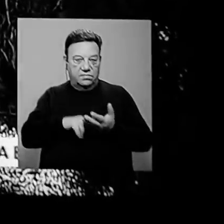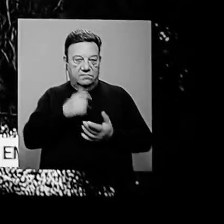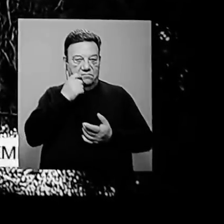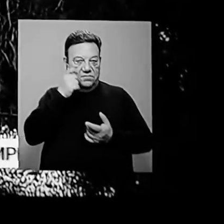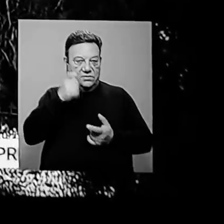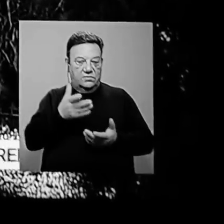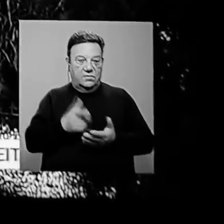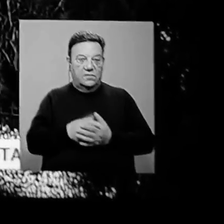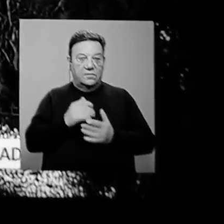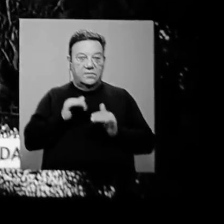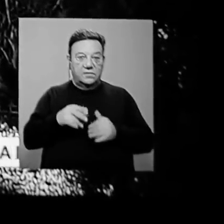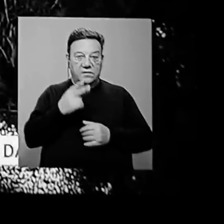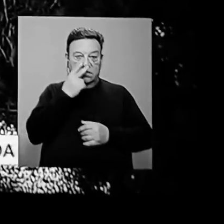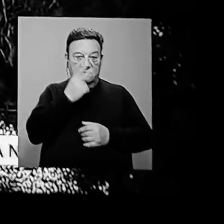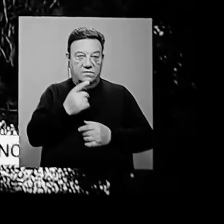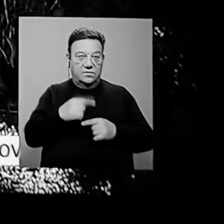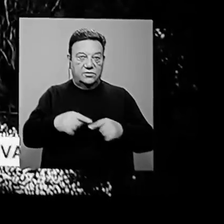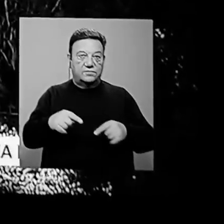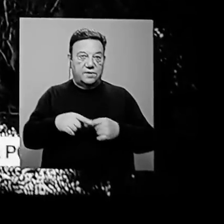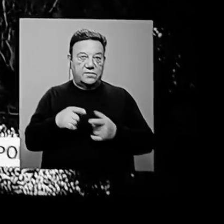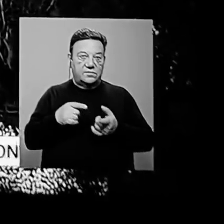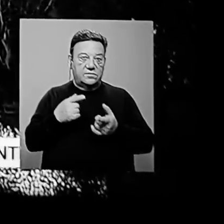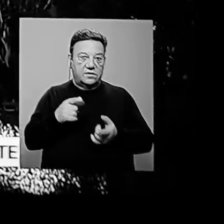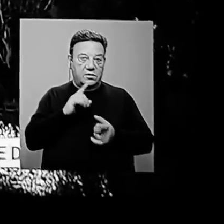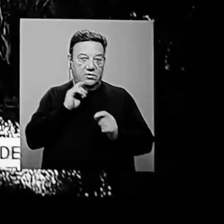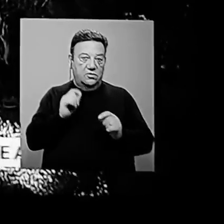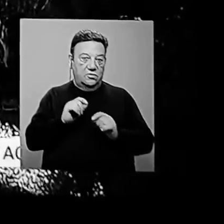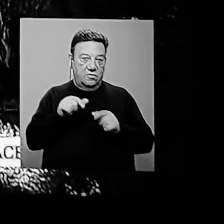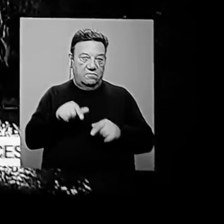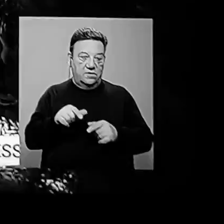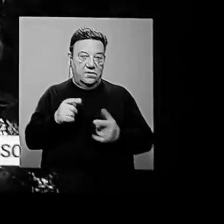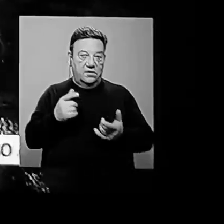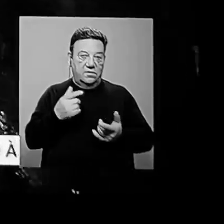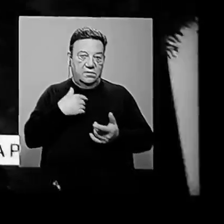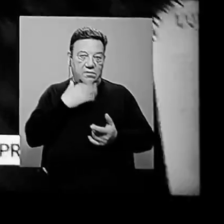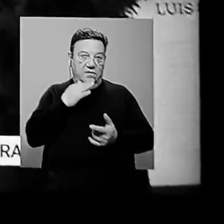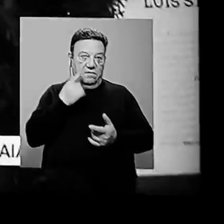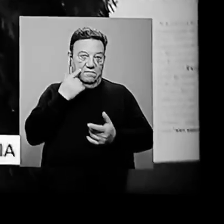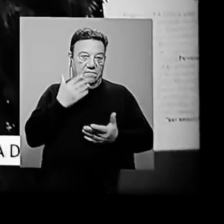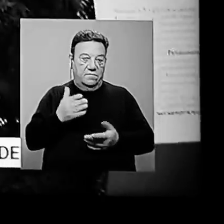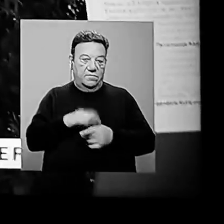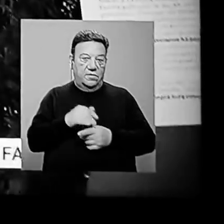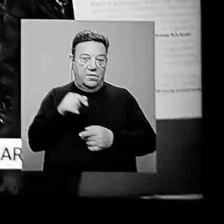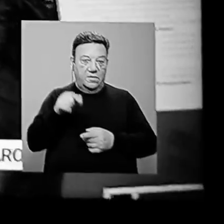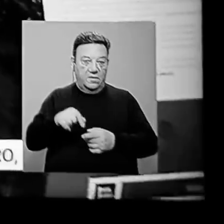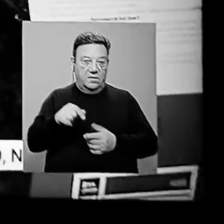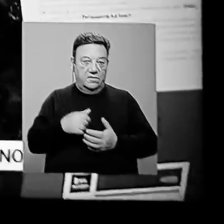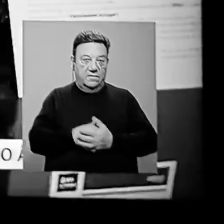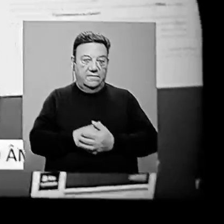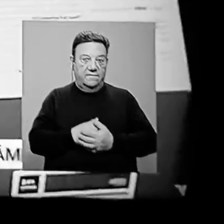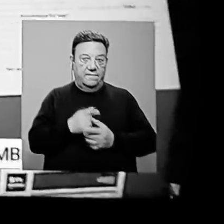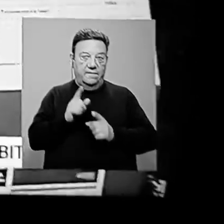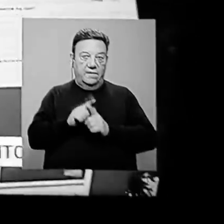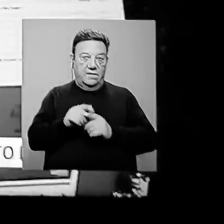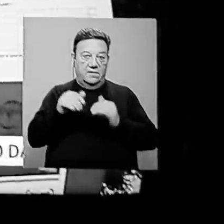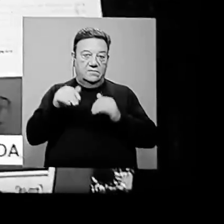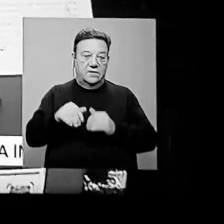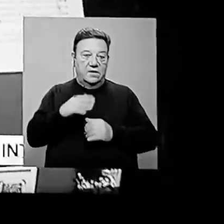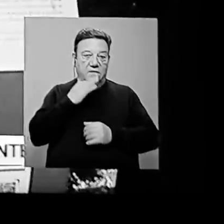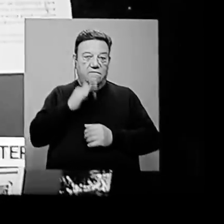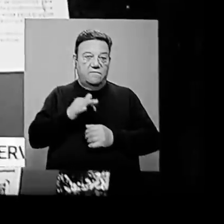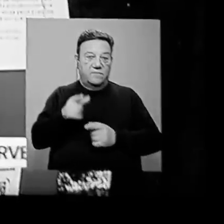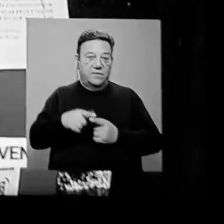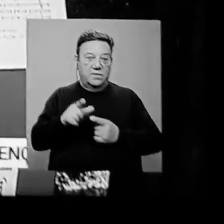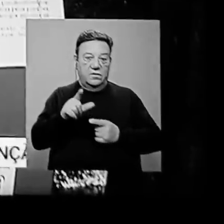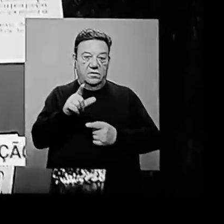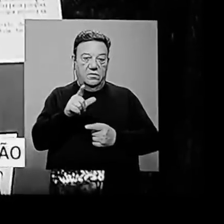visita num espaço com um nome que nos é muito familiar, porque aqui está sepultada a família